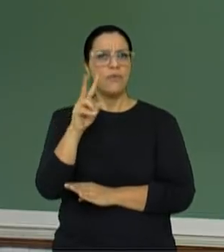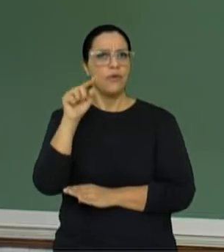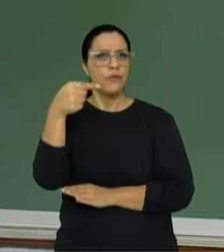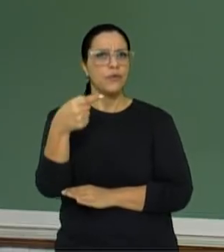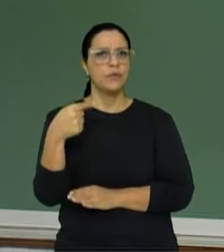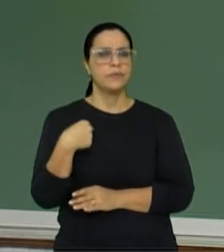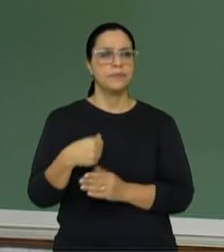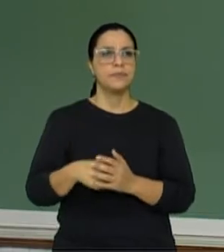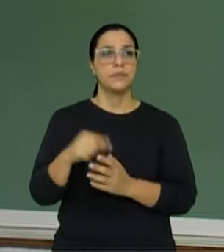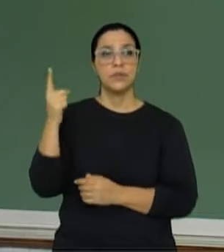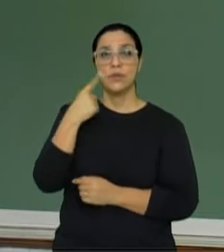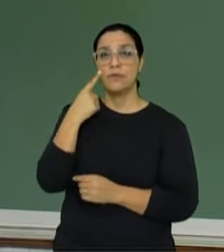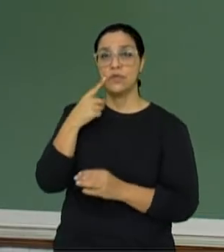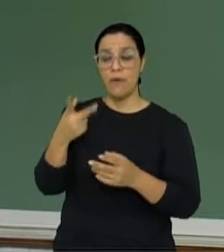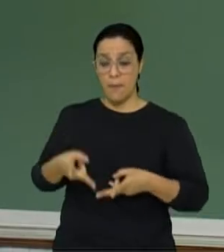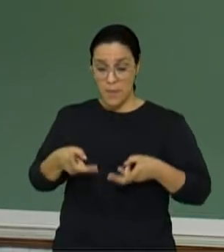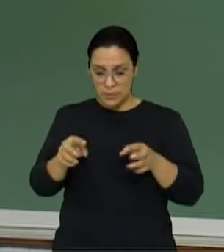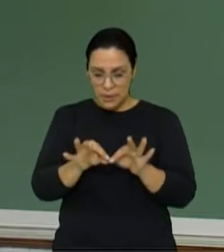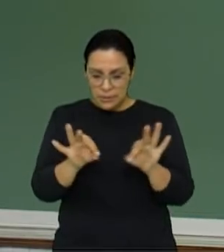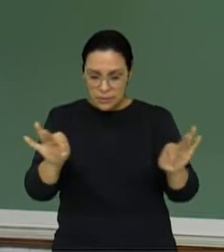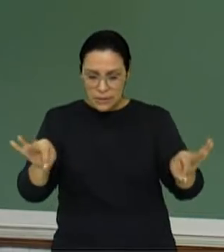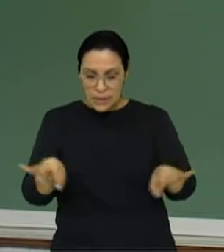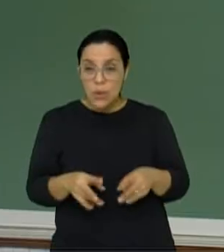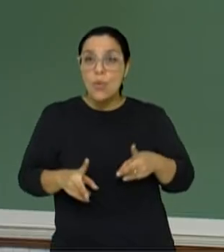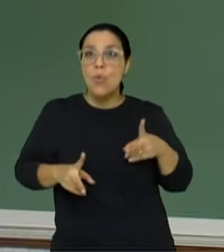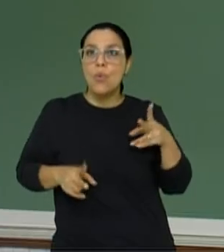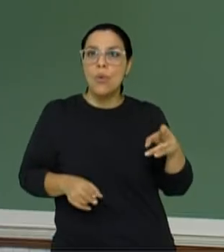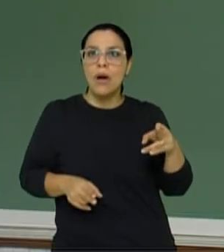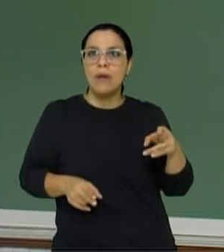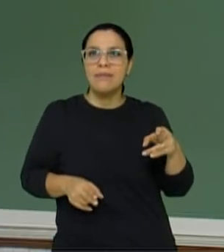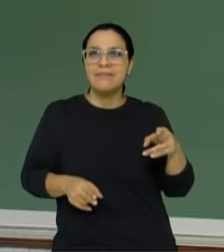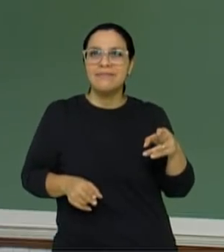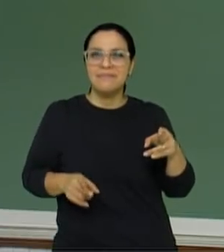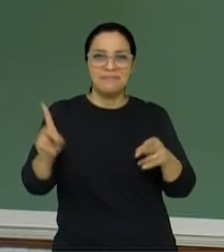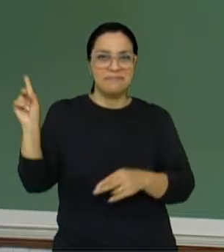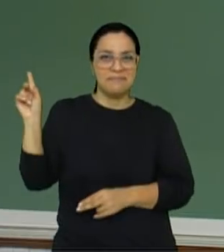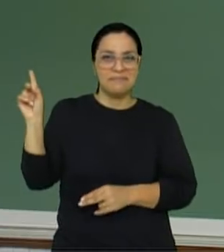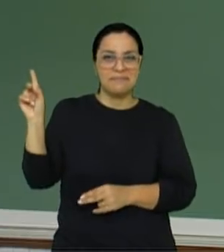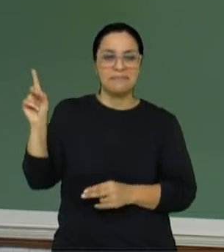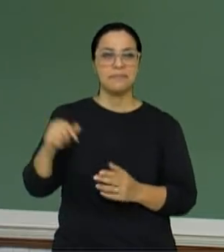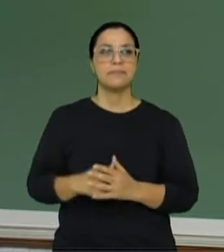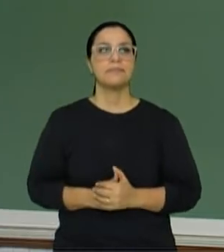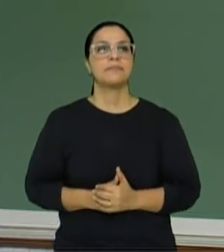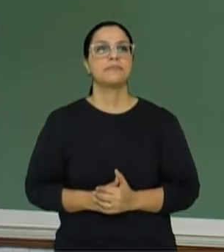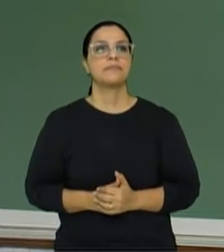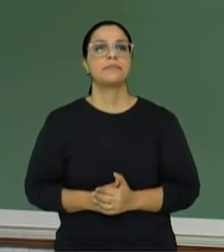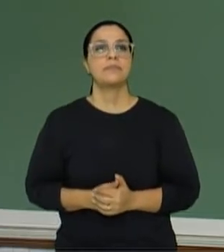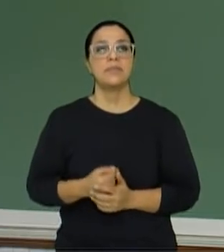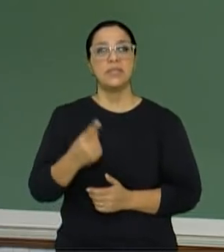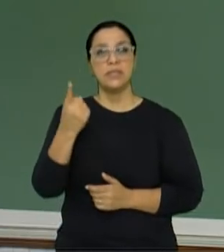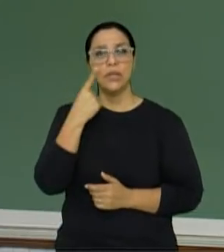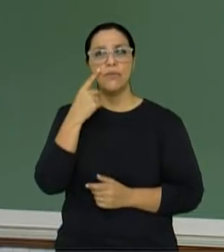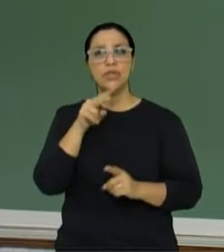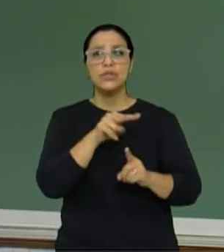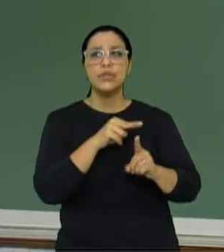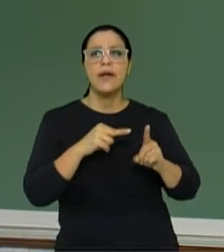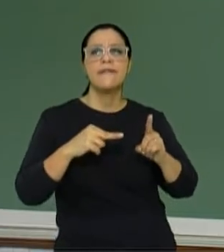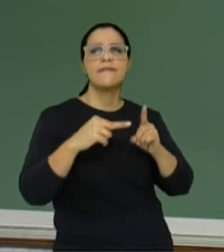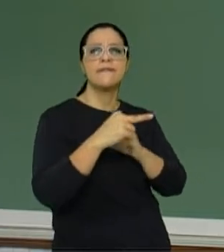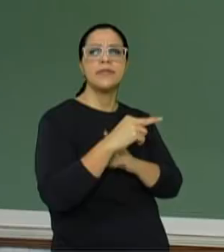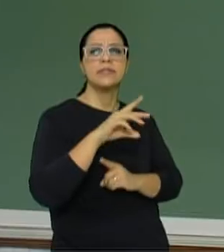próximos exemplos, E você vai perceber que a projeção ortogonal sempre são duas dimensões apenas, beleza? E o que são as